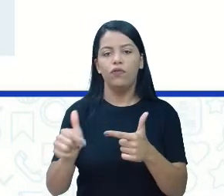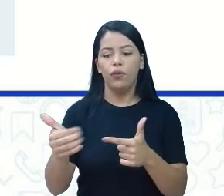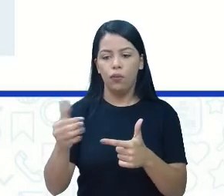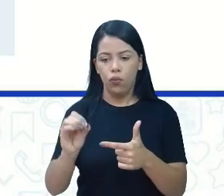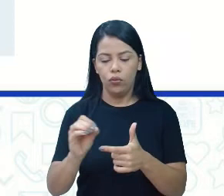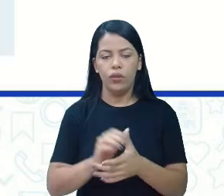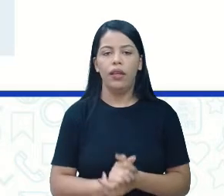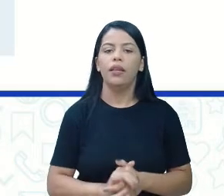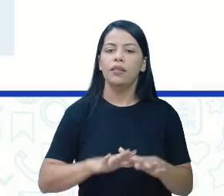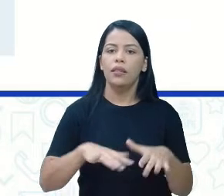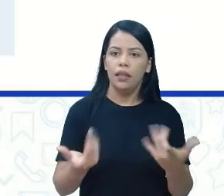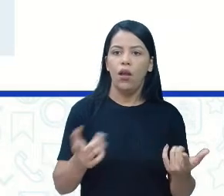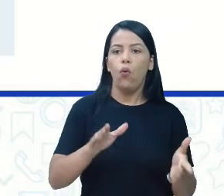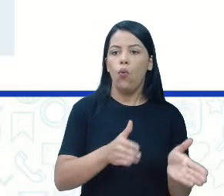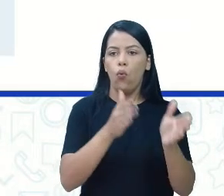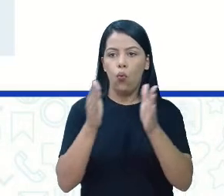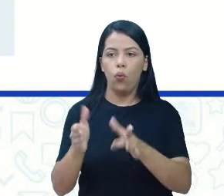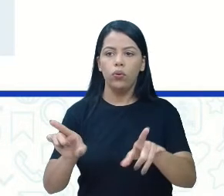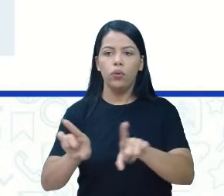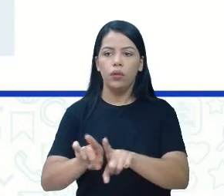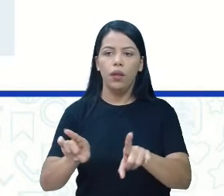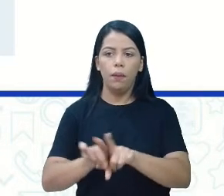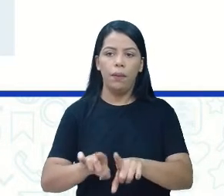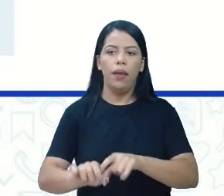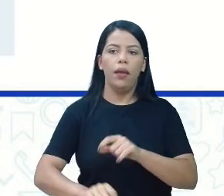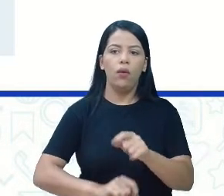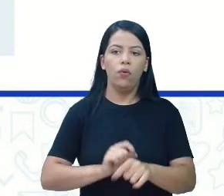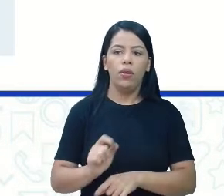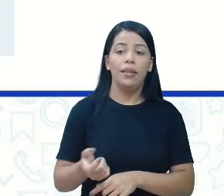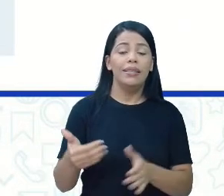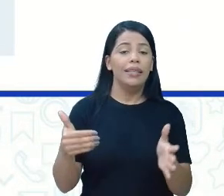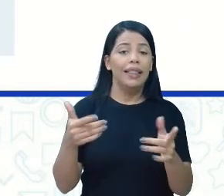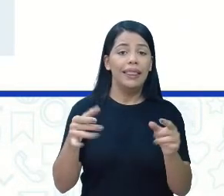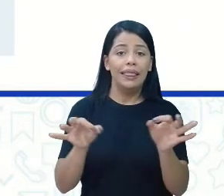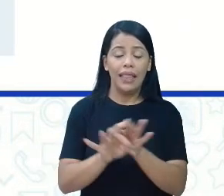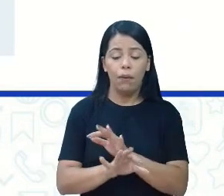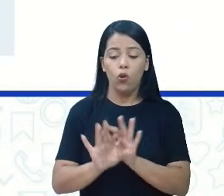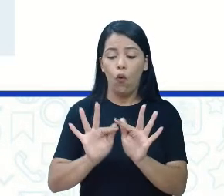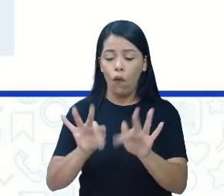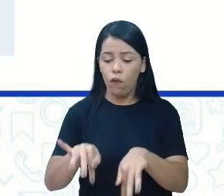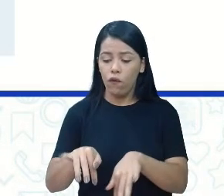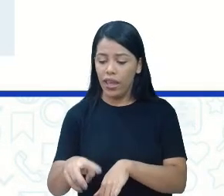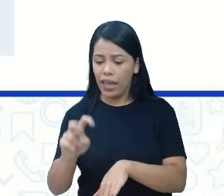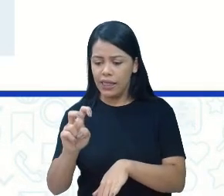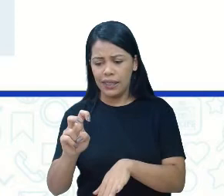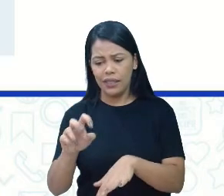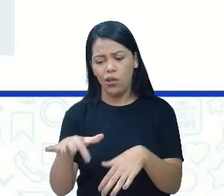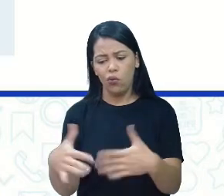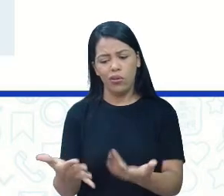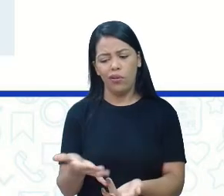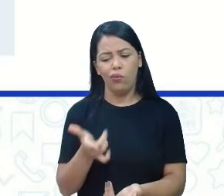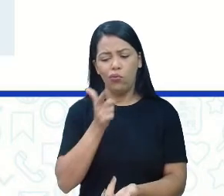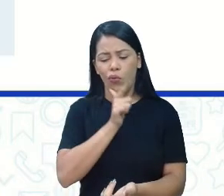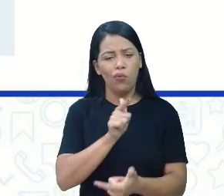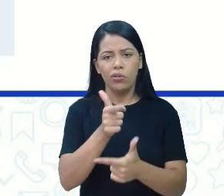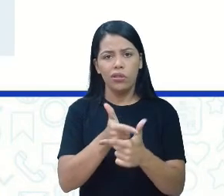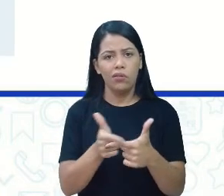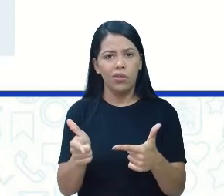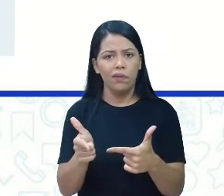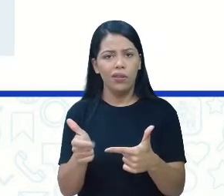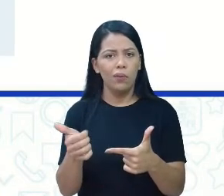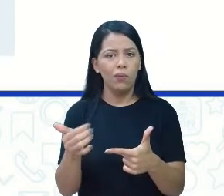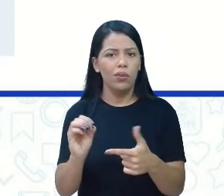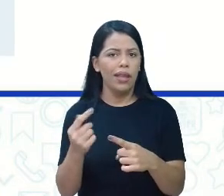104.825. 5 é o número que termina aí e ele não dá para dividir para 10, né? Eu não tenho zero aí no final. E aí coloquei